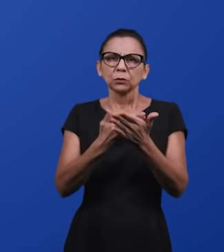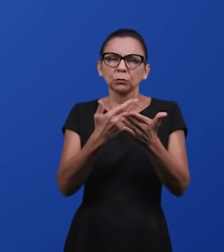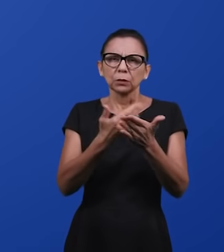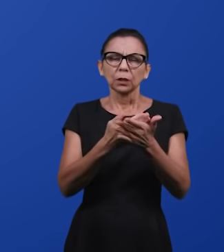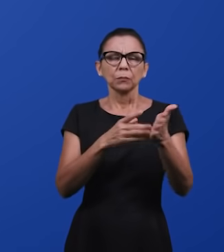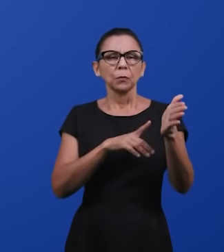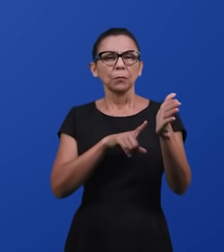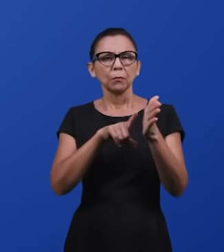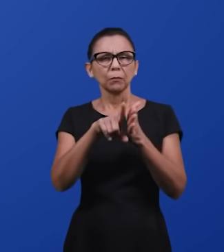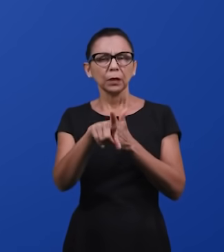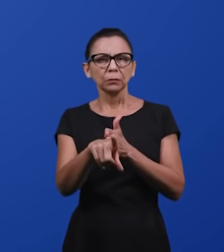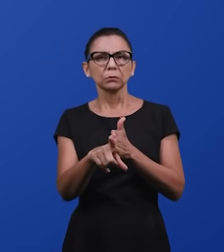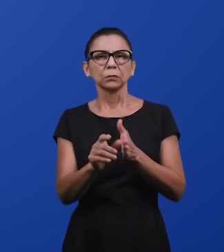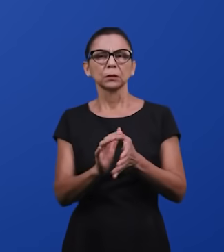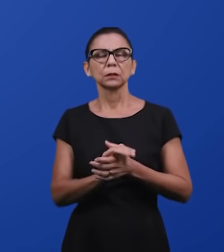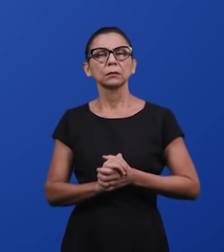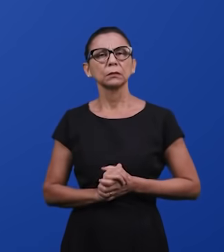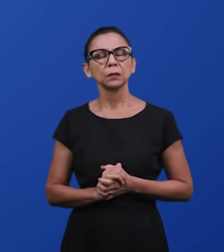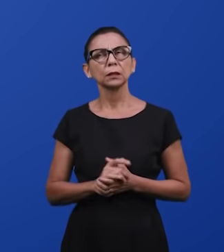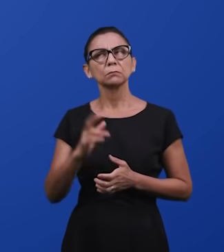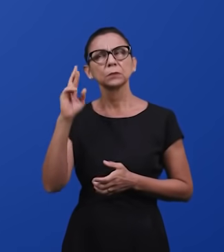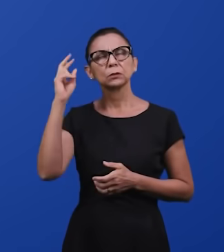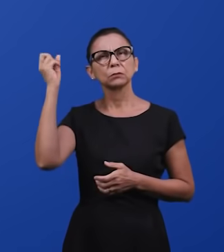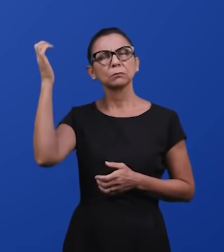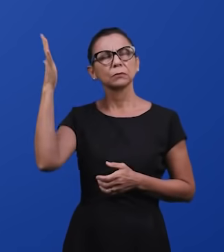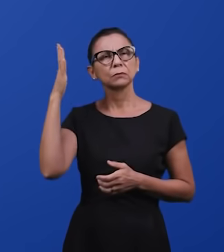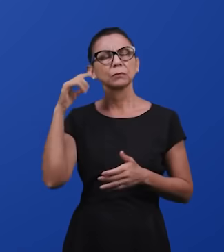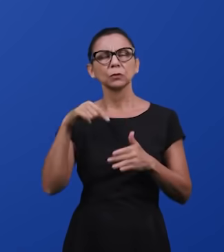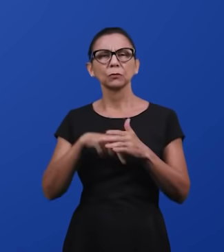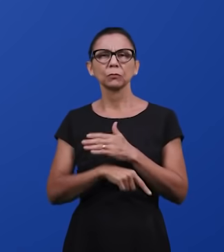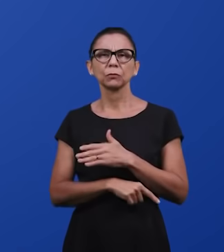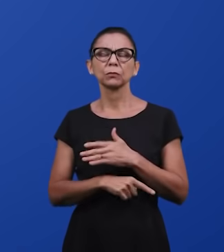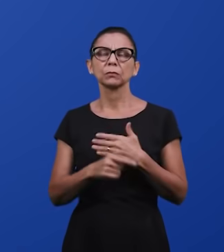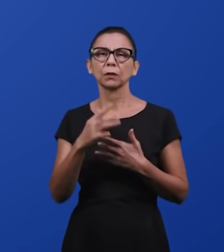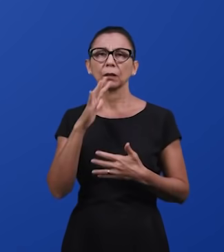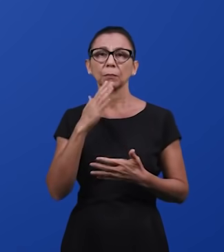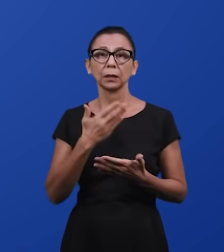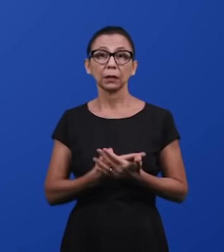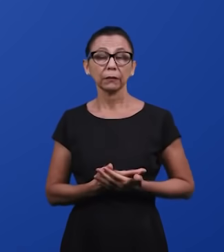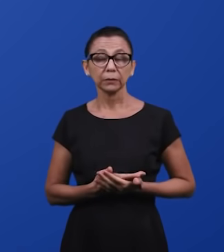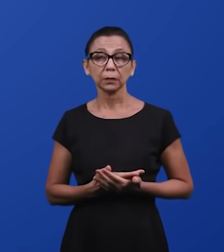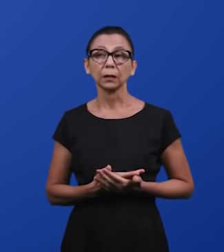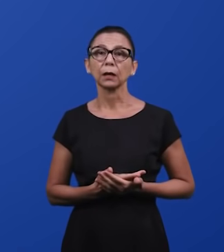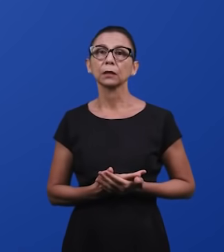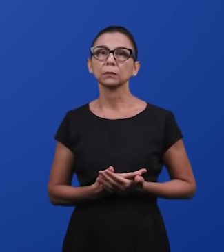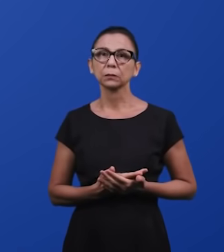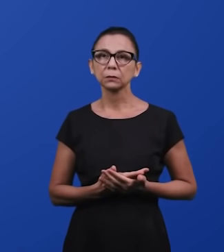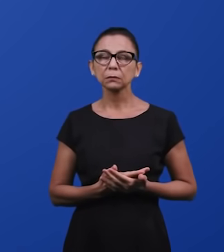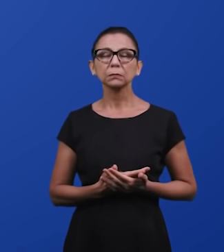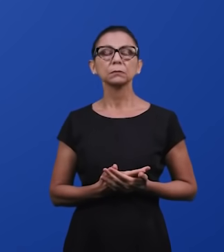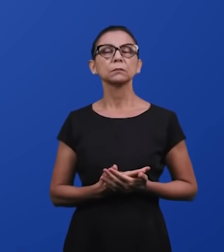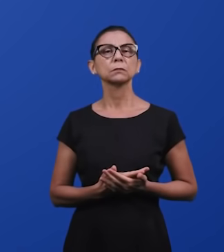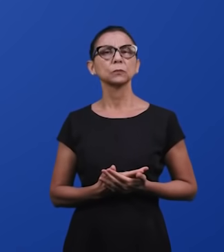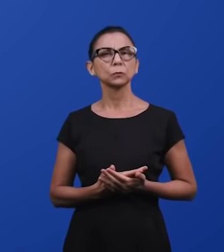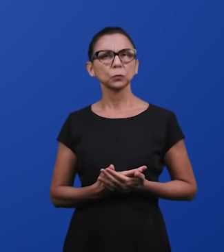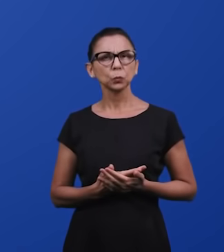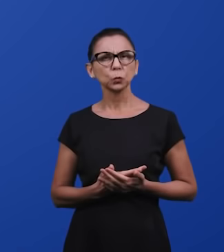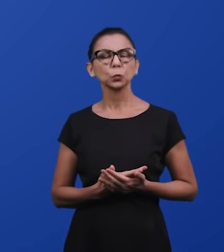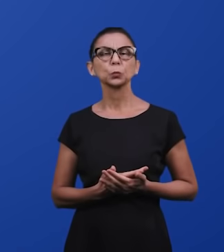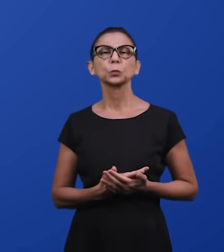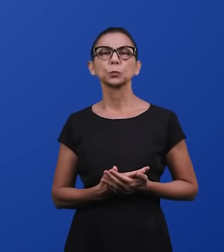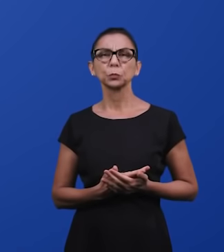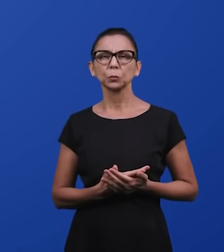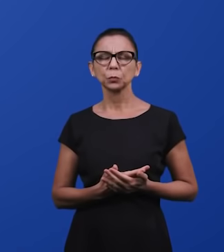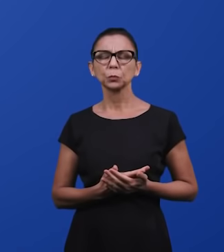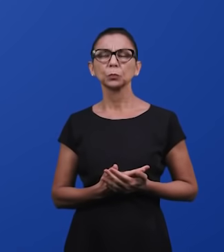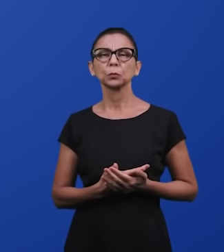Senhor vai fazer com tão pouco, E quando nos reunimos, nós ficamos maravilhados com a fartura daquilo que sai